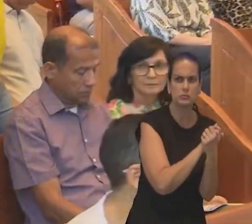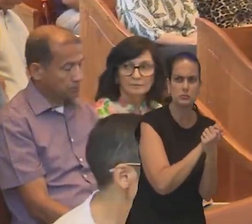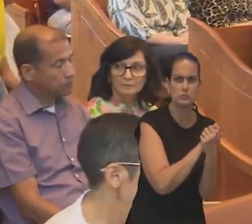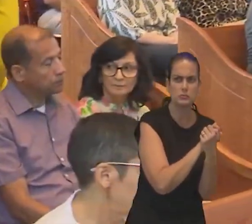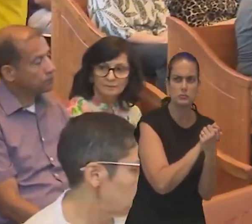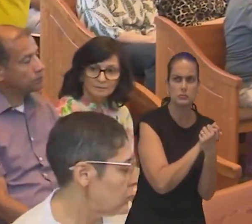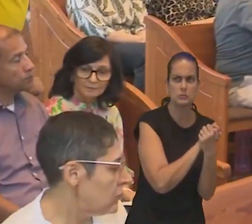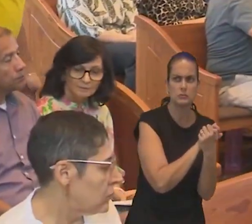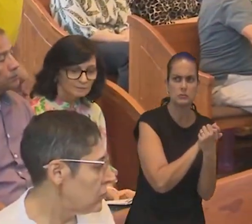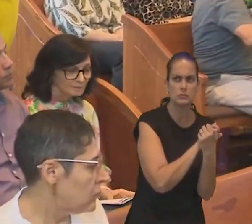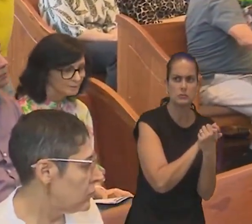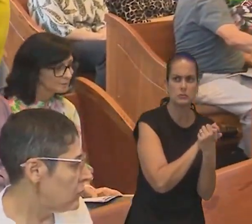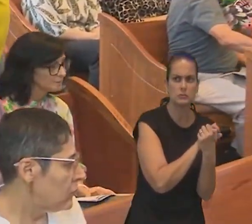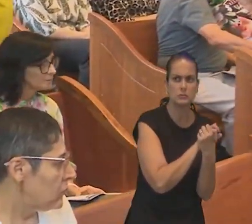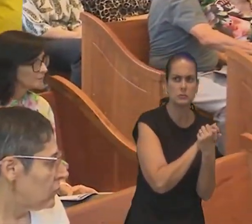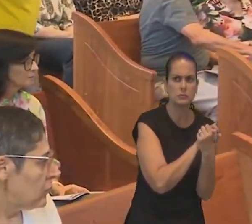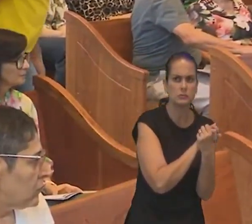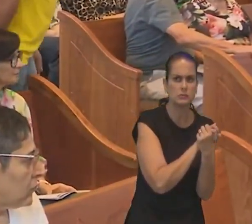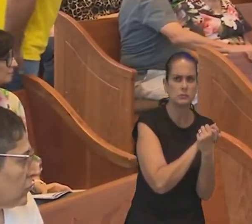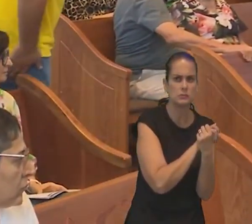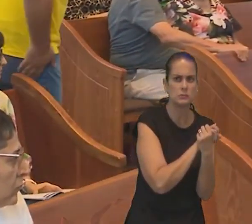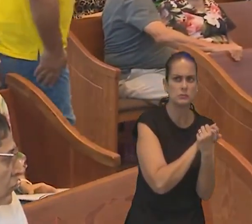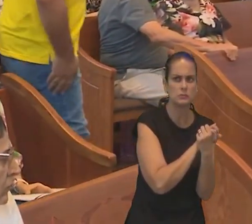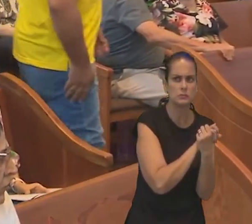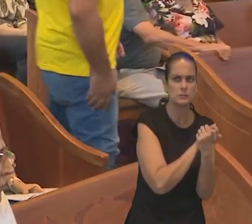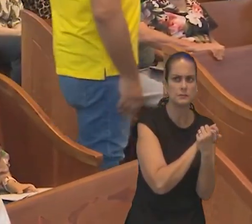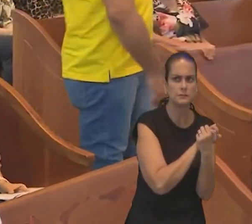Tem o irmão Tito,